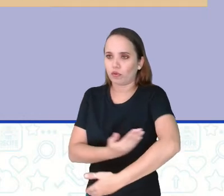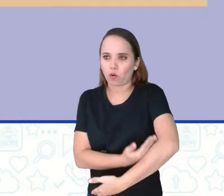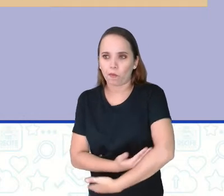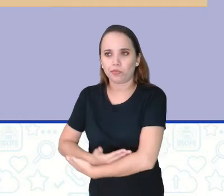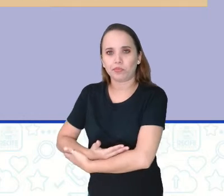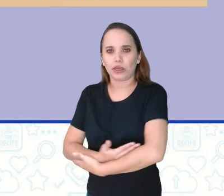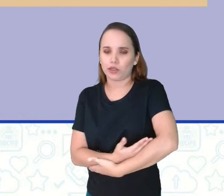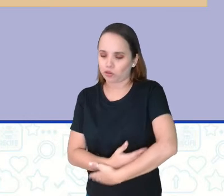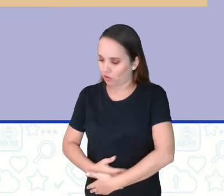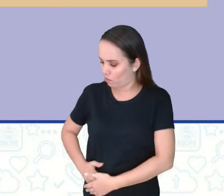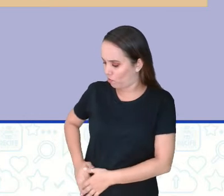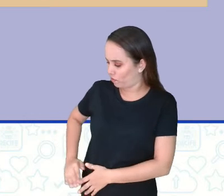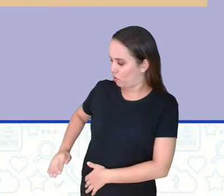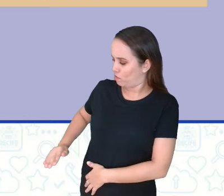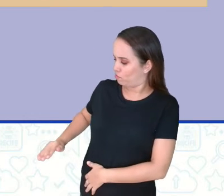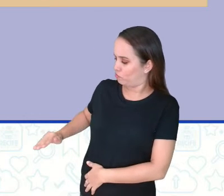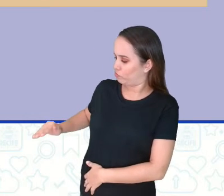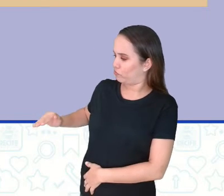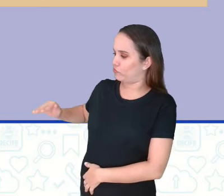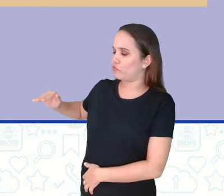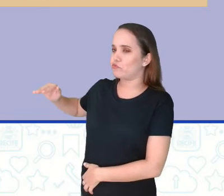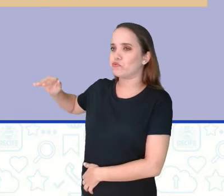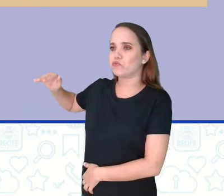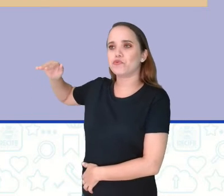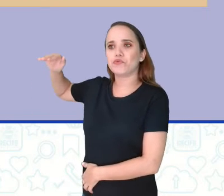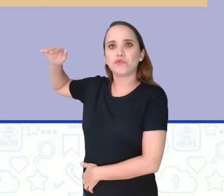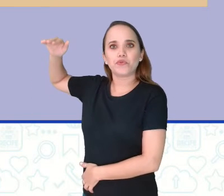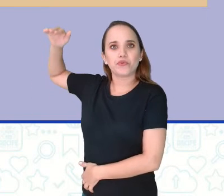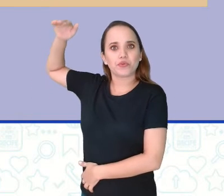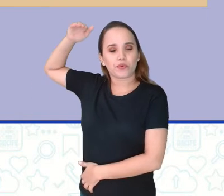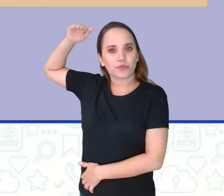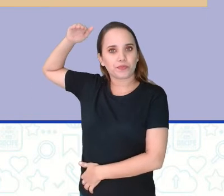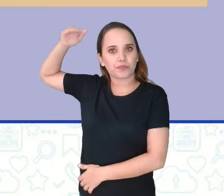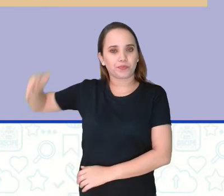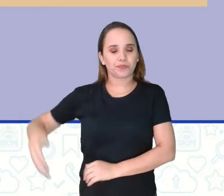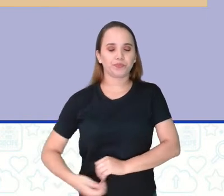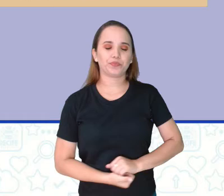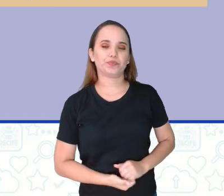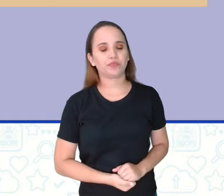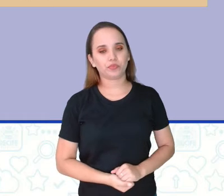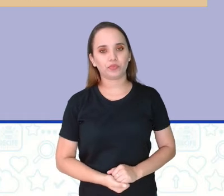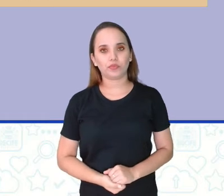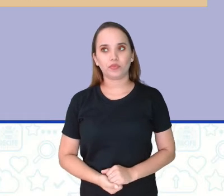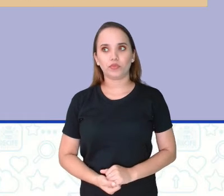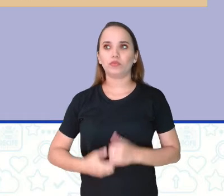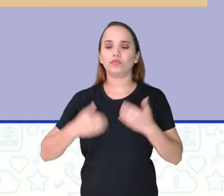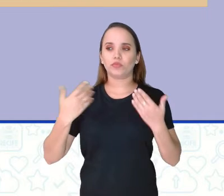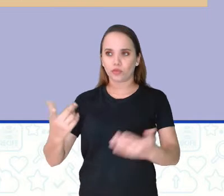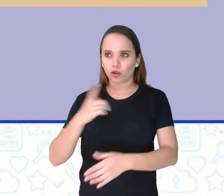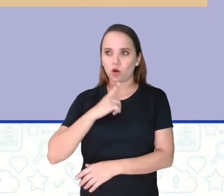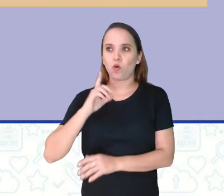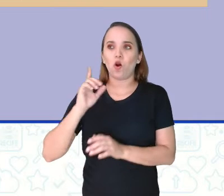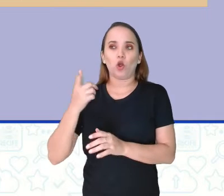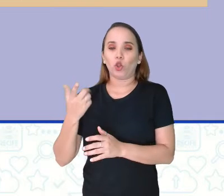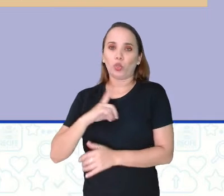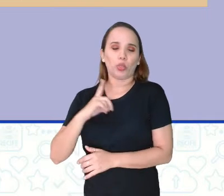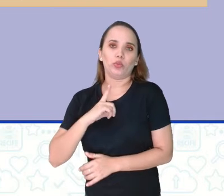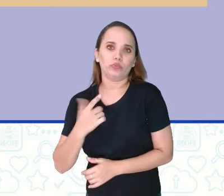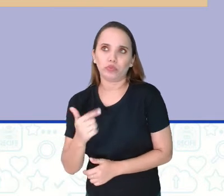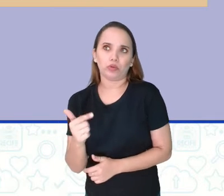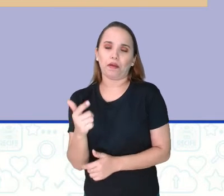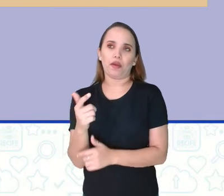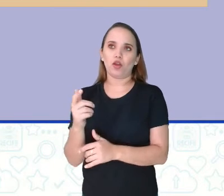aí o bebezinho vai se desenvolvendo até chegar à idade adulta, né? Então ele não sofreu